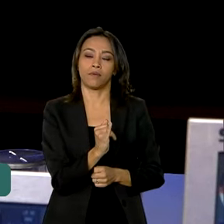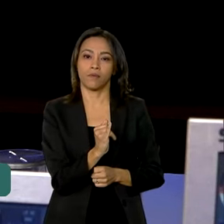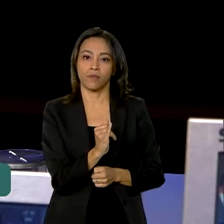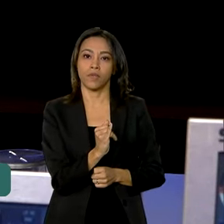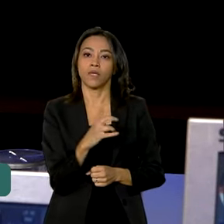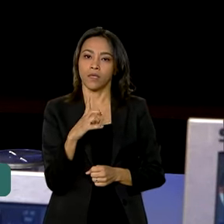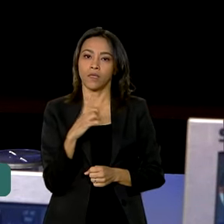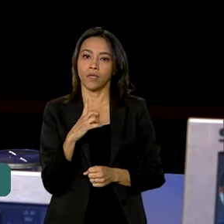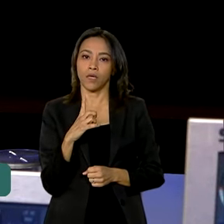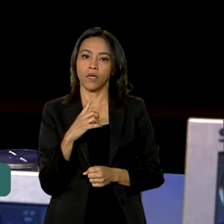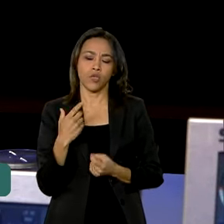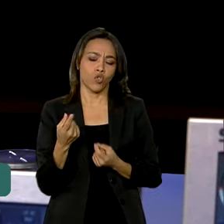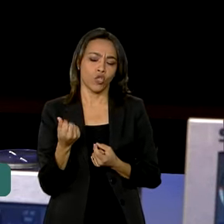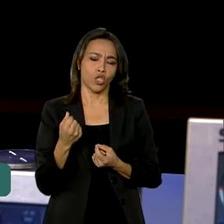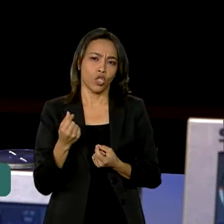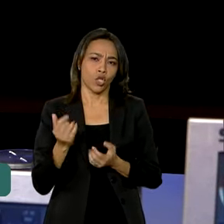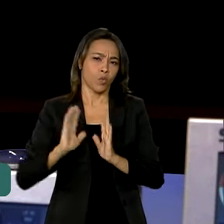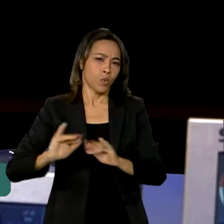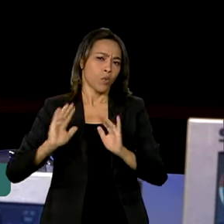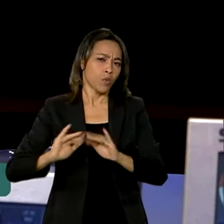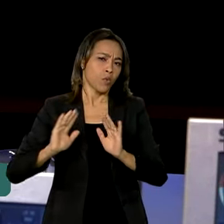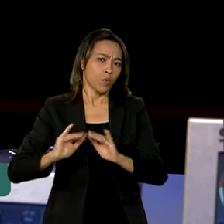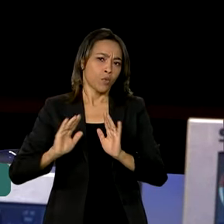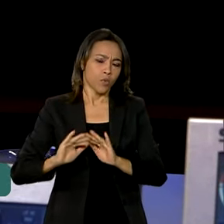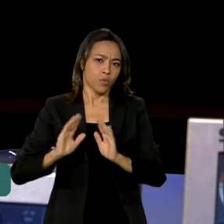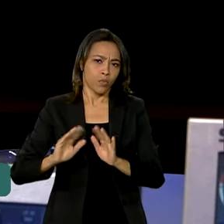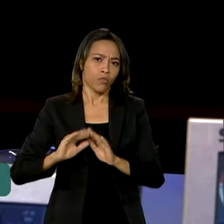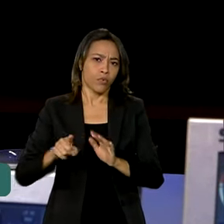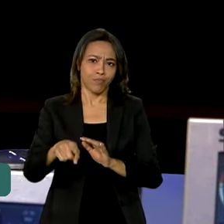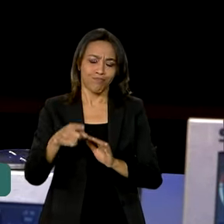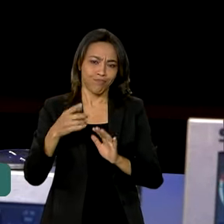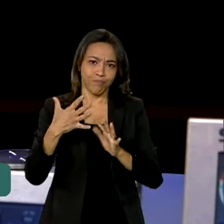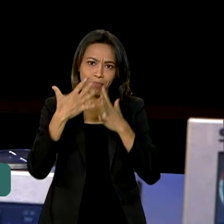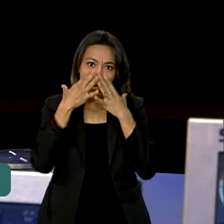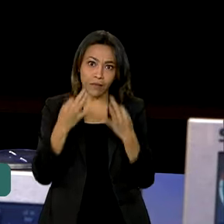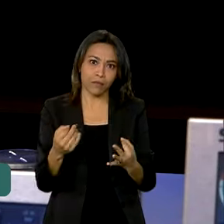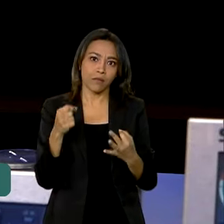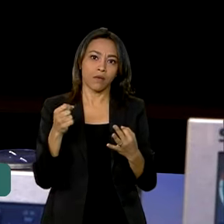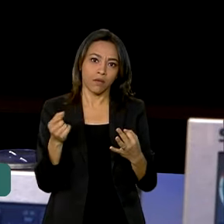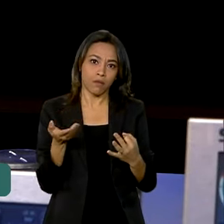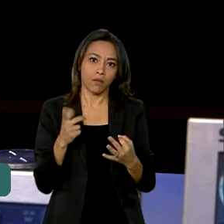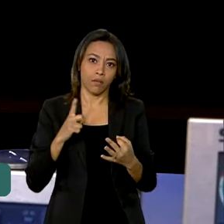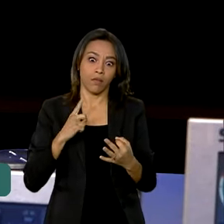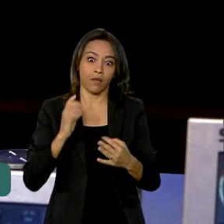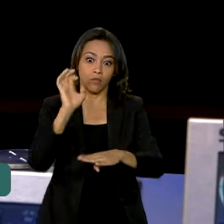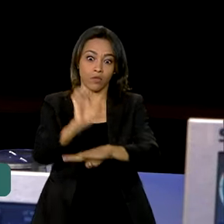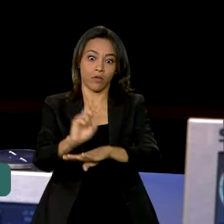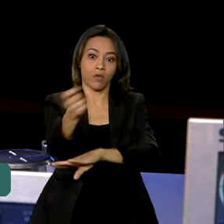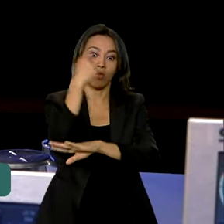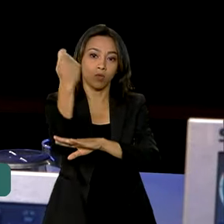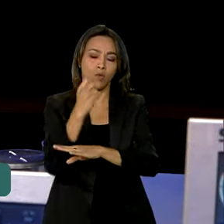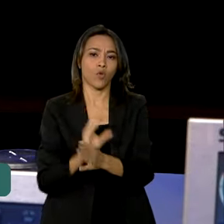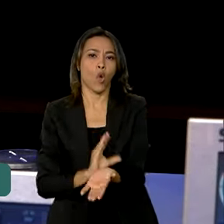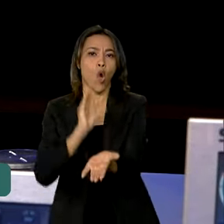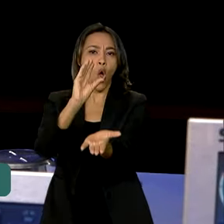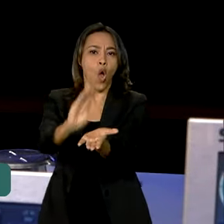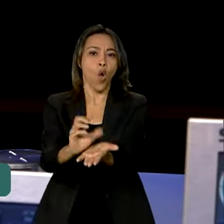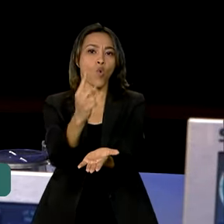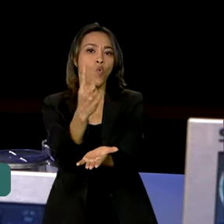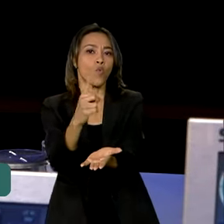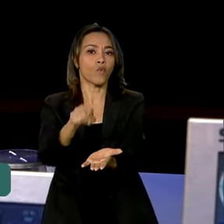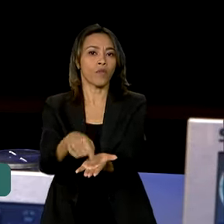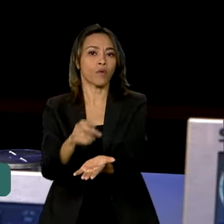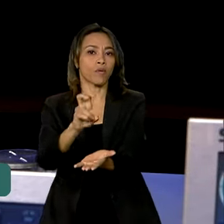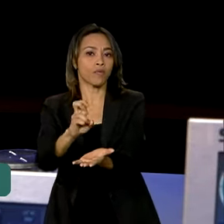um fluxo contínuo de demanda do Rio Grande do Sul, nós estamos exclusivamente colocando 1,5 bilhões